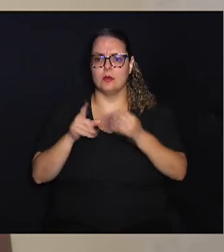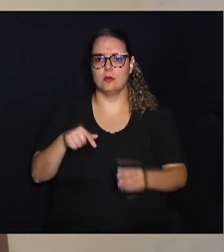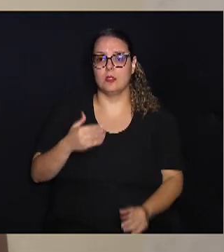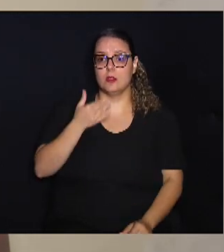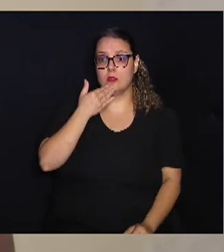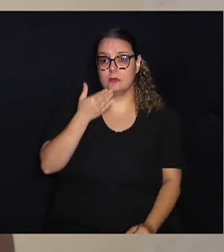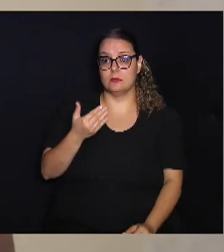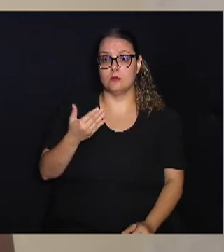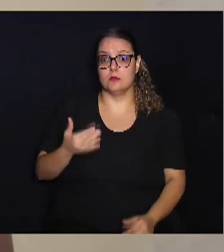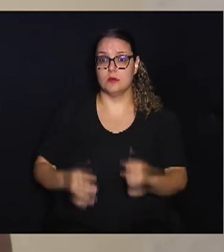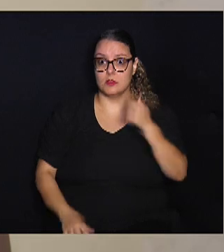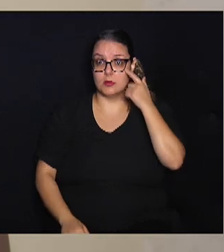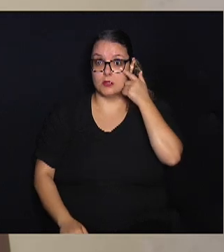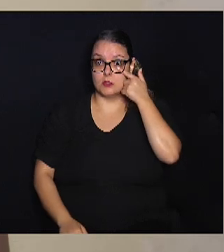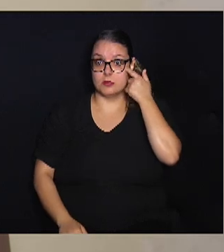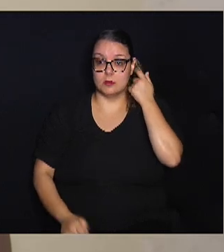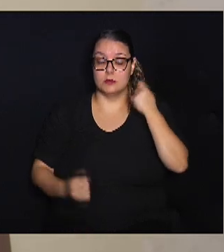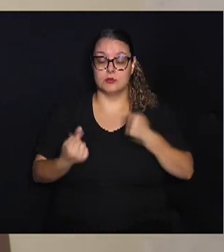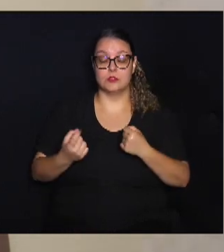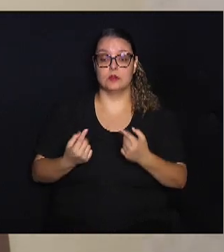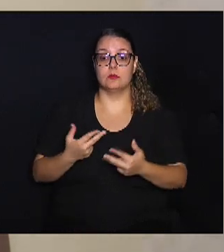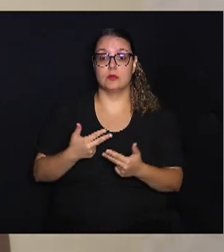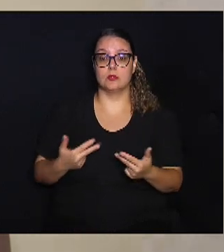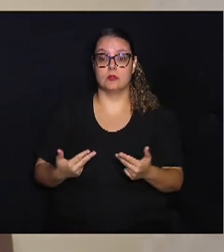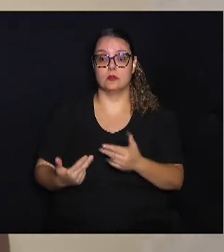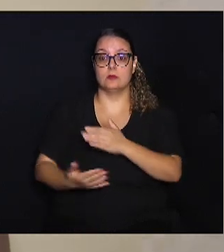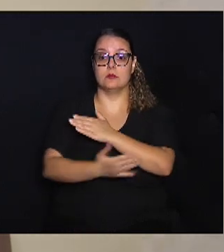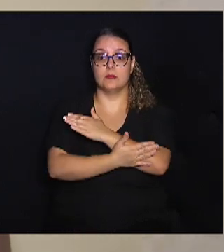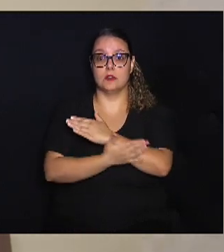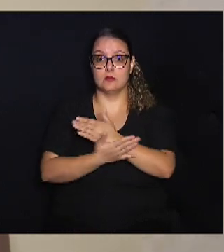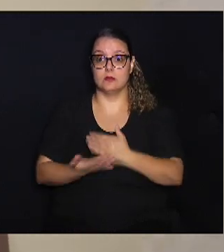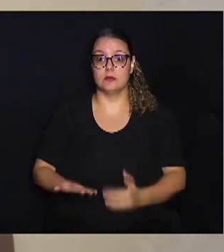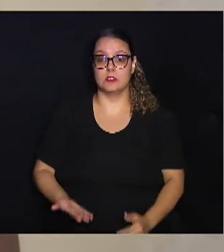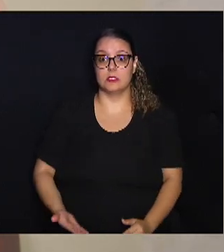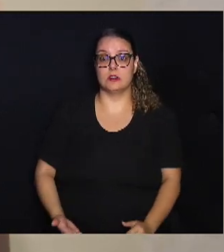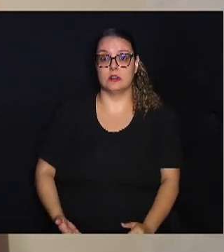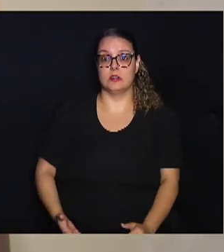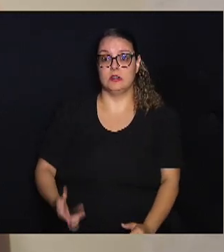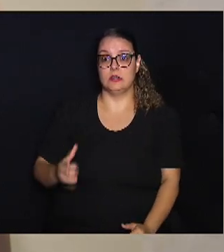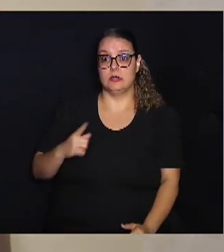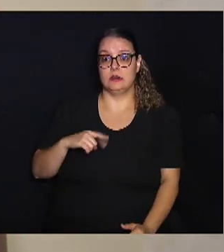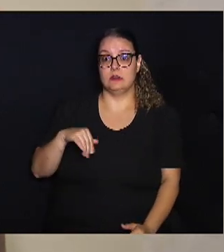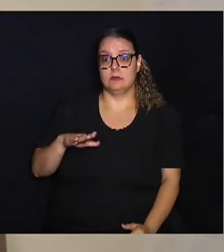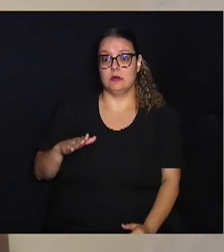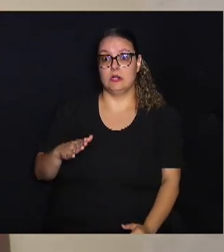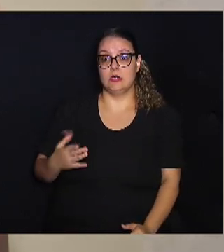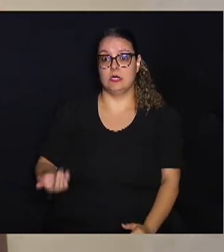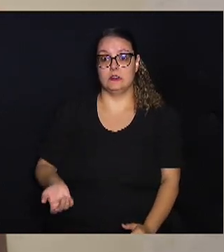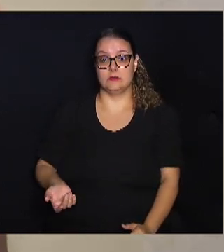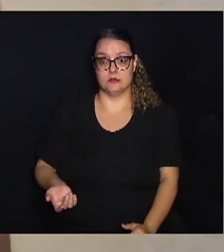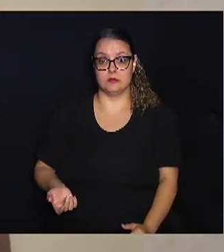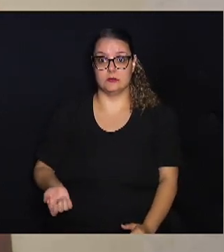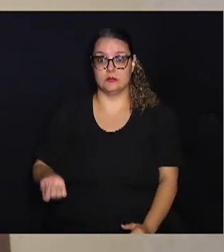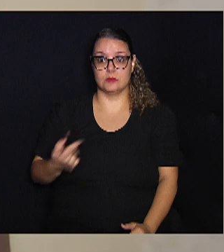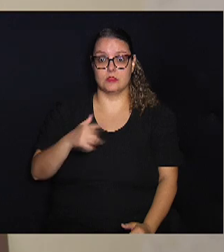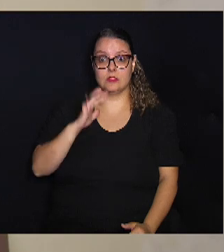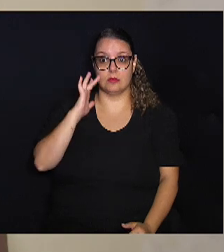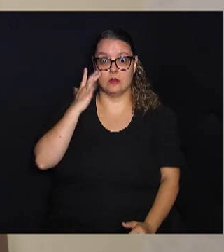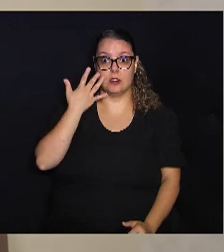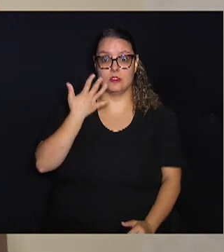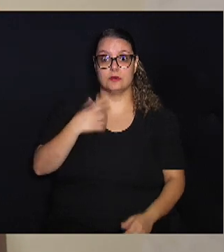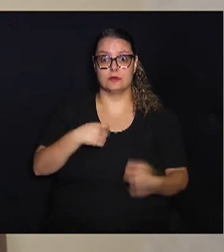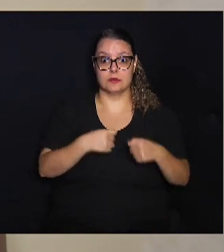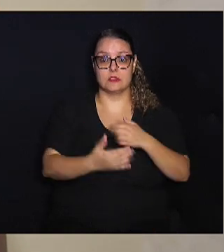ajuda para ela de alguma coisa, aí ela me ajudou até bem mais que outras pessoas que eu achei que teria que me